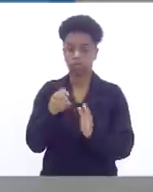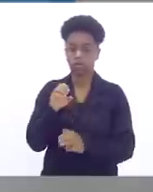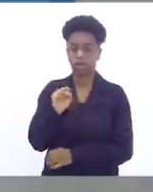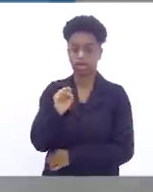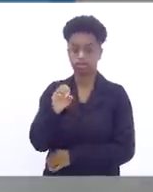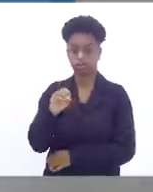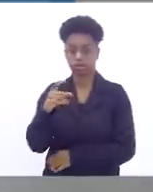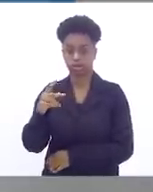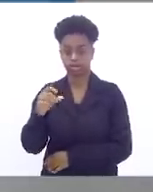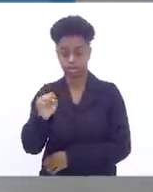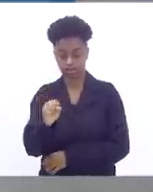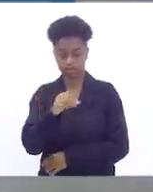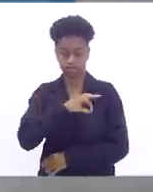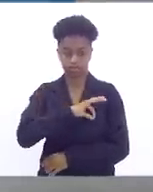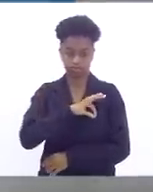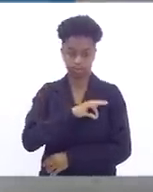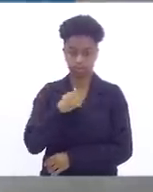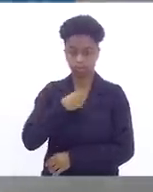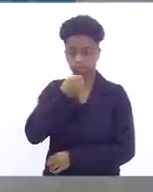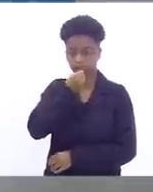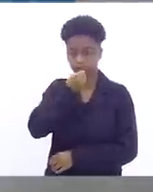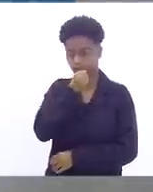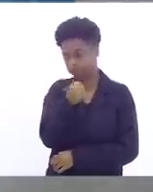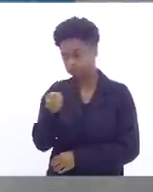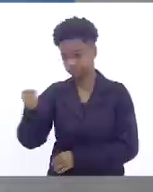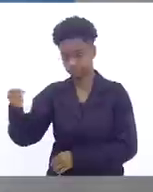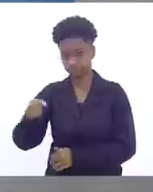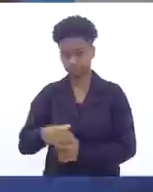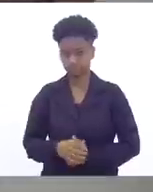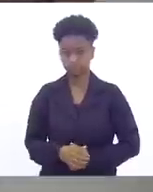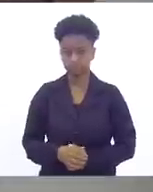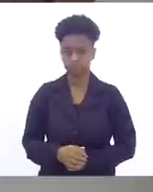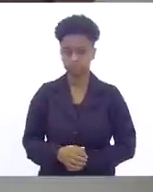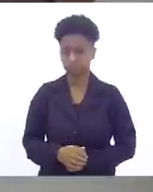pedi a comissão para passar o microfone por favor